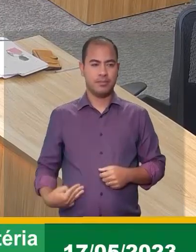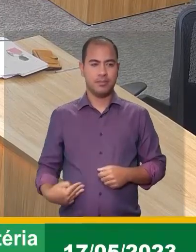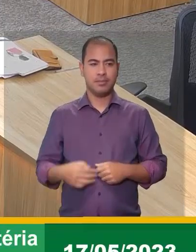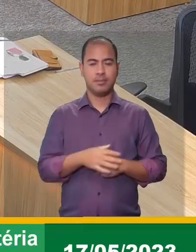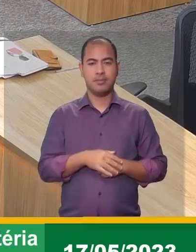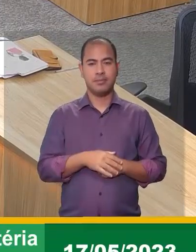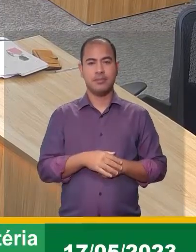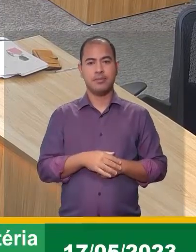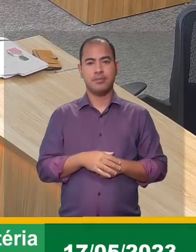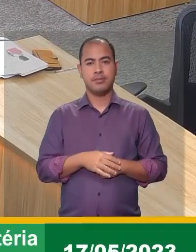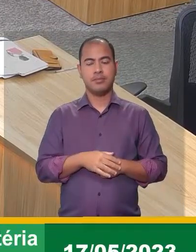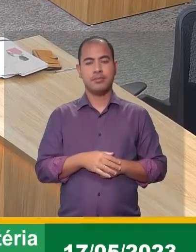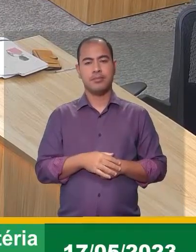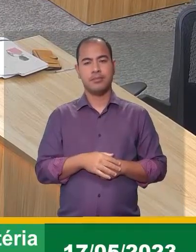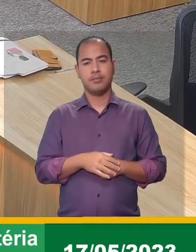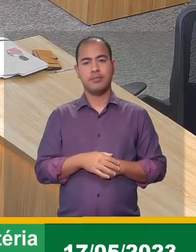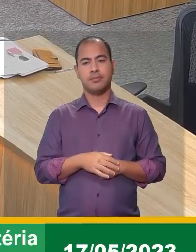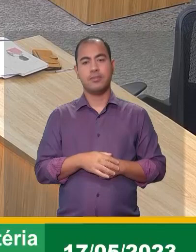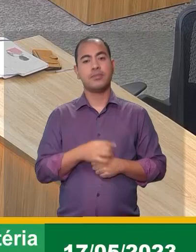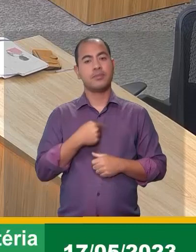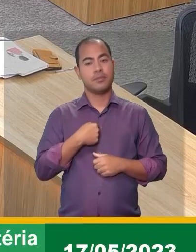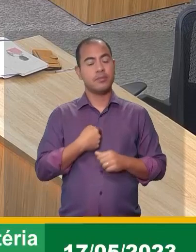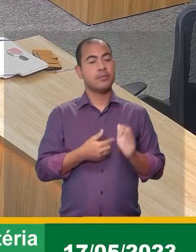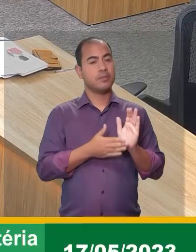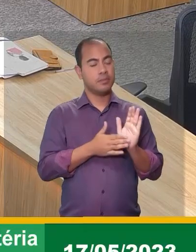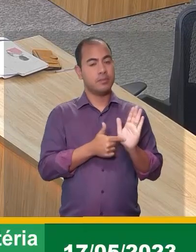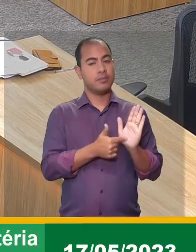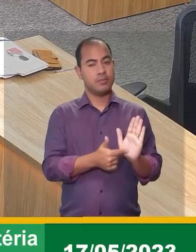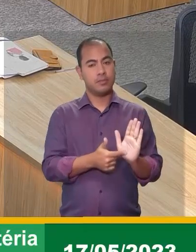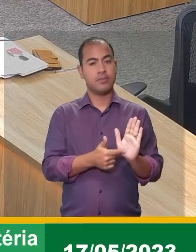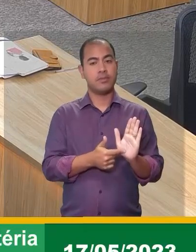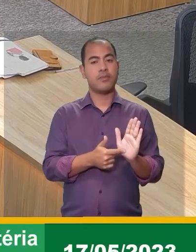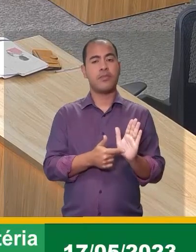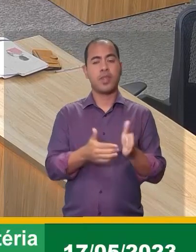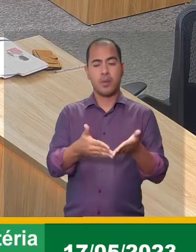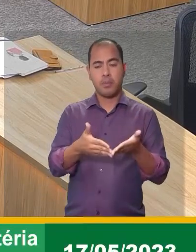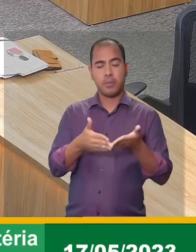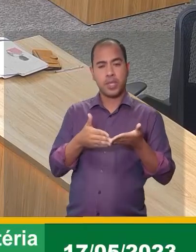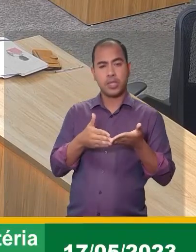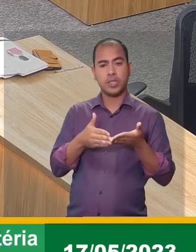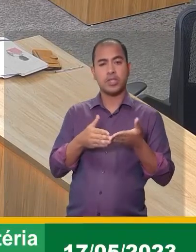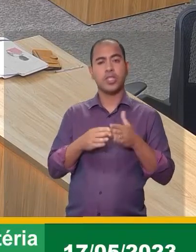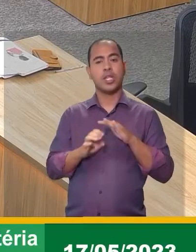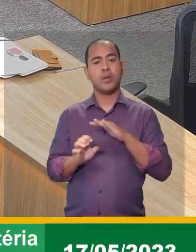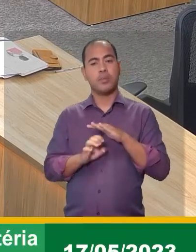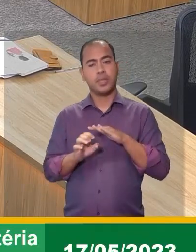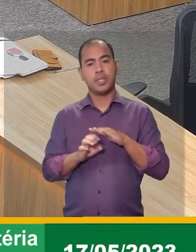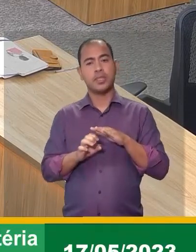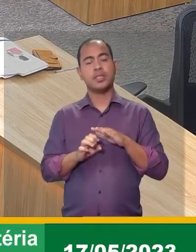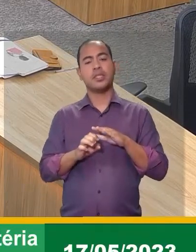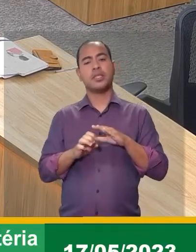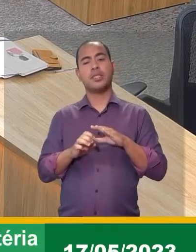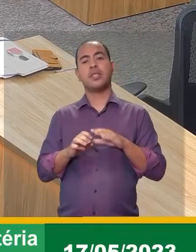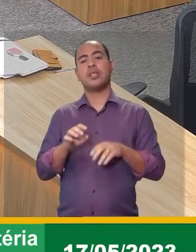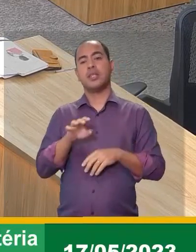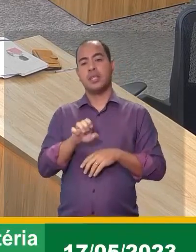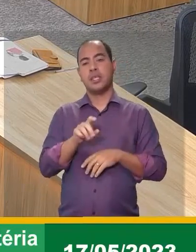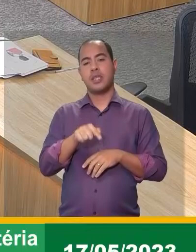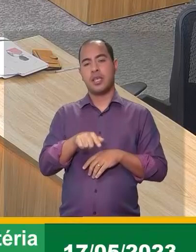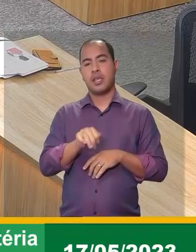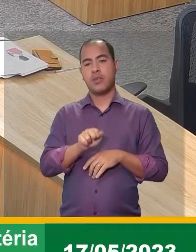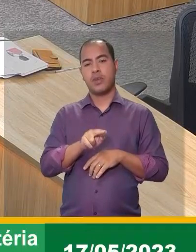nós estamos aqui apresentando uma solicitação para que a Equatorial possa acudir o meu Município